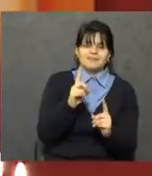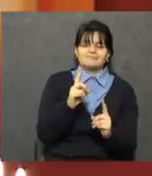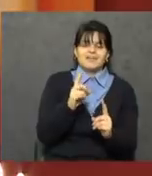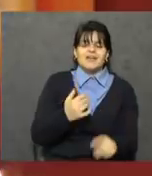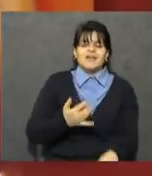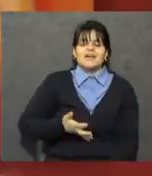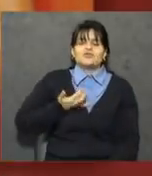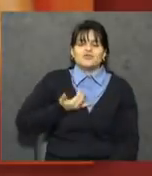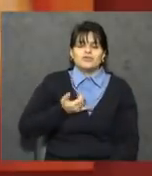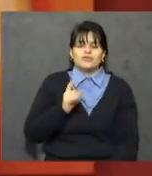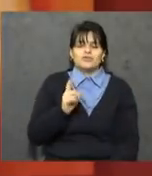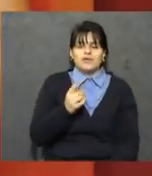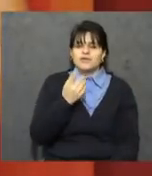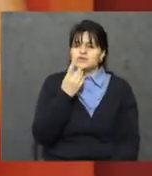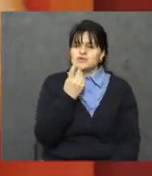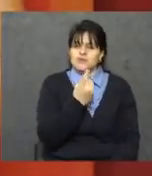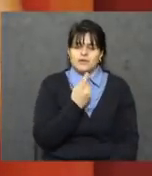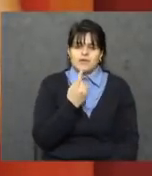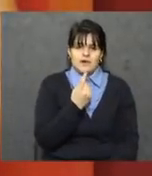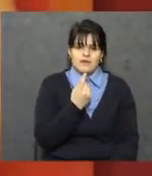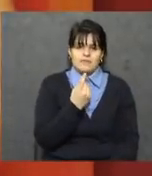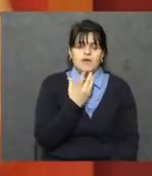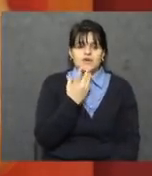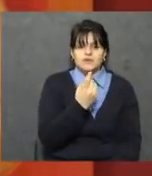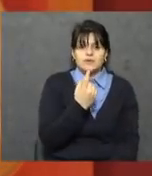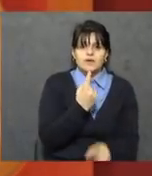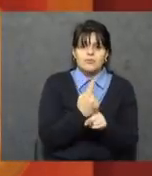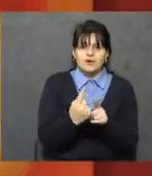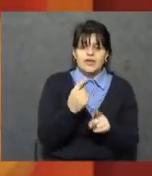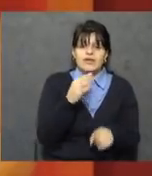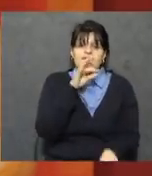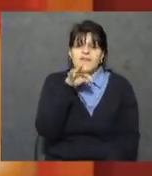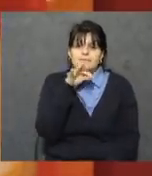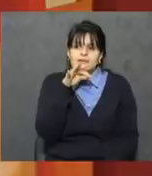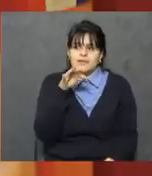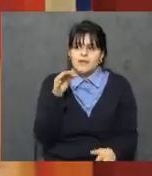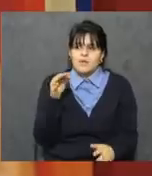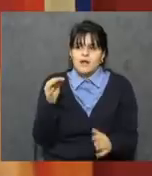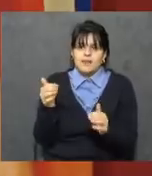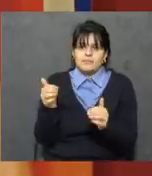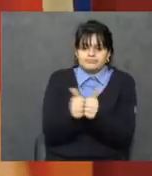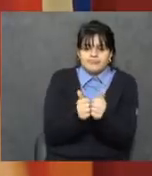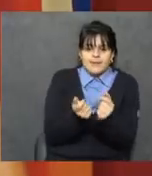de experimentar porque nenhum dos seus familiares a pôde acompanhar.